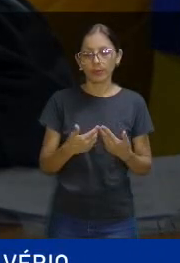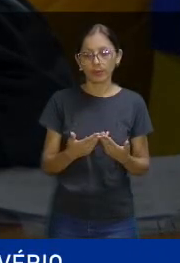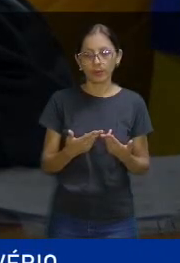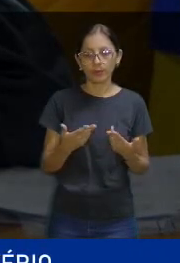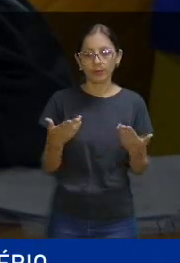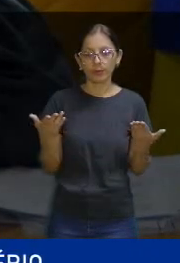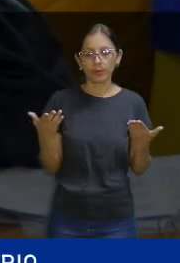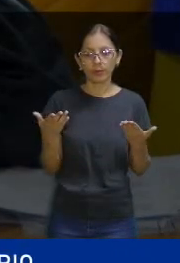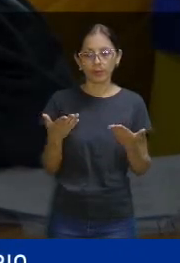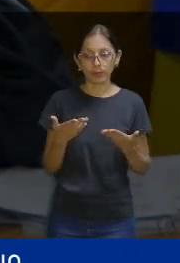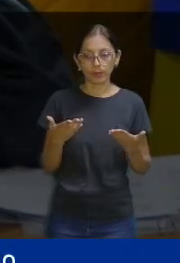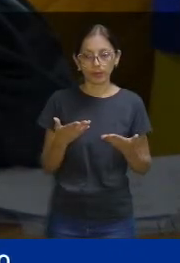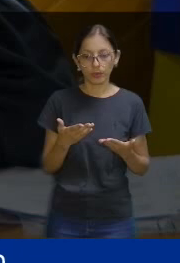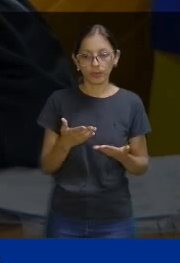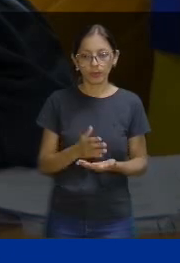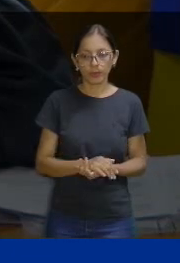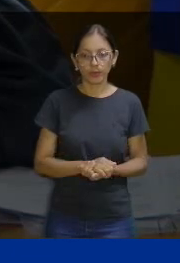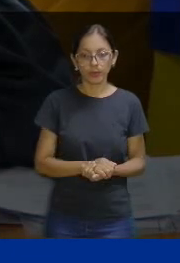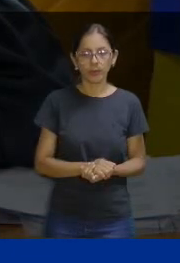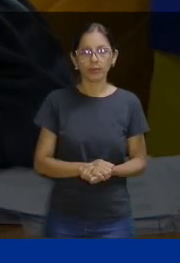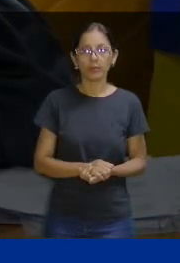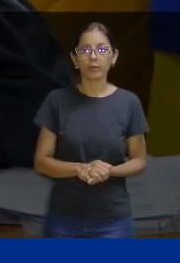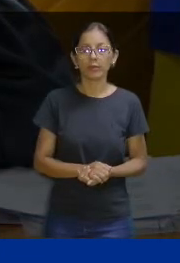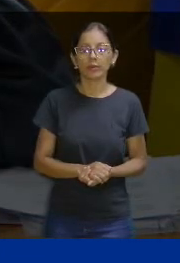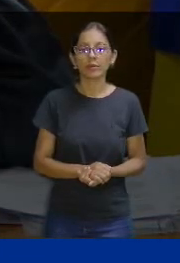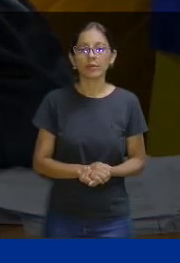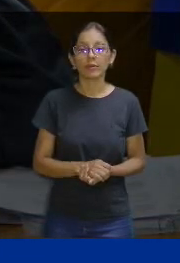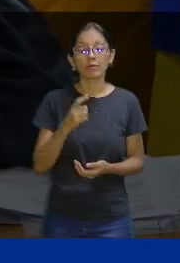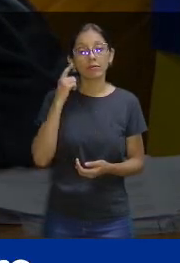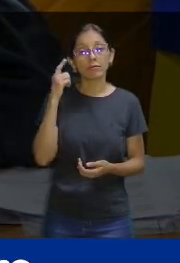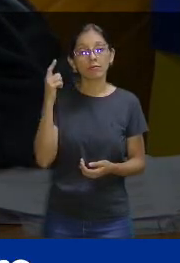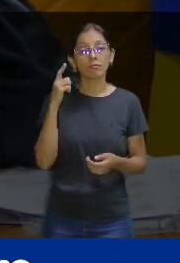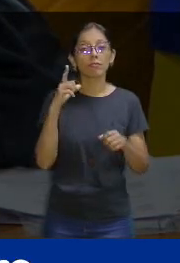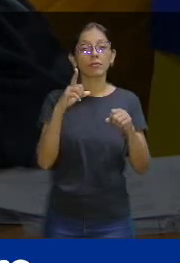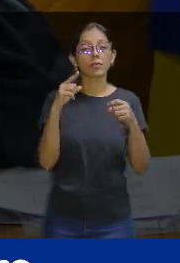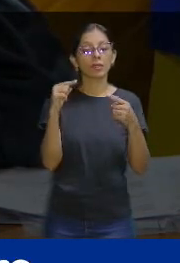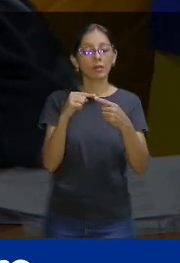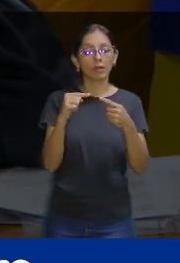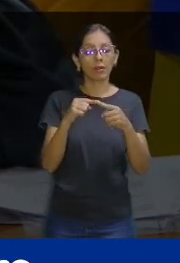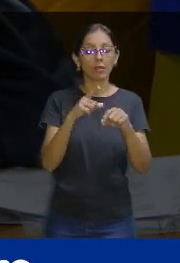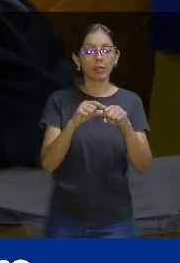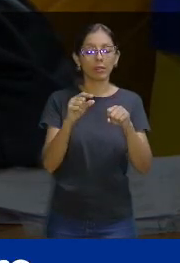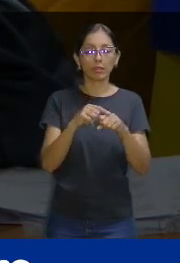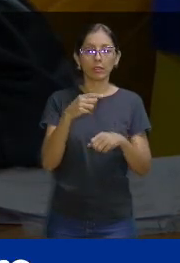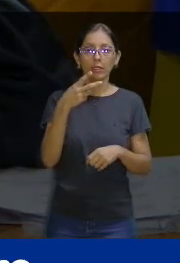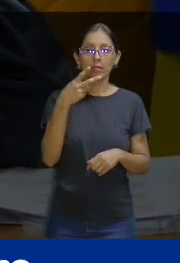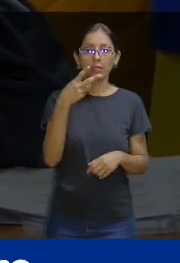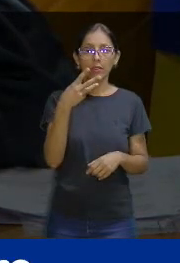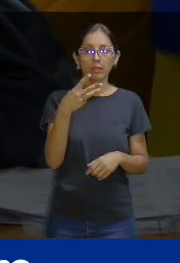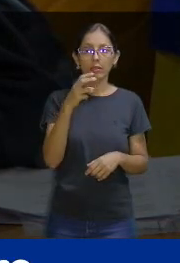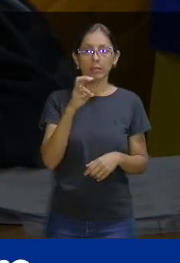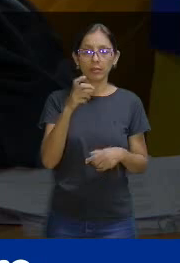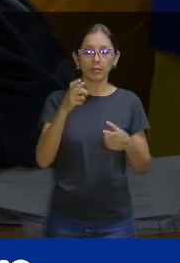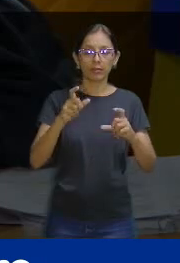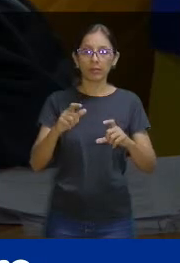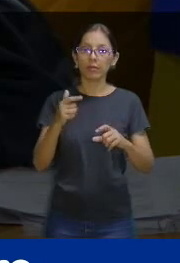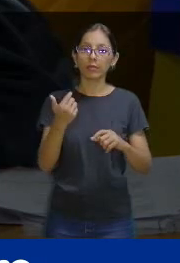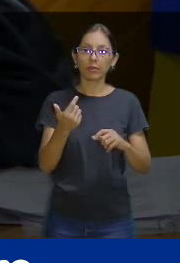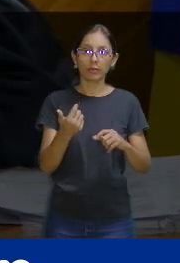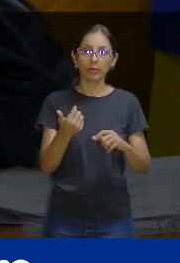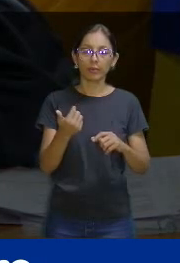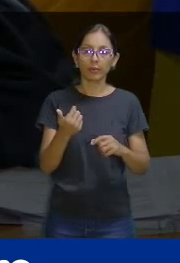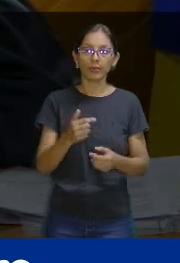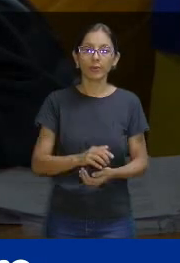do TSE é firme no sentido de que o descumprimento do artigo 35, parágrafo 12, da